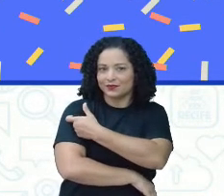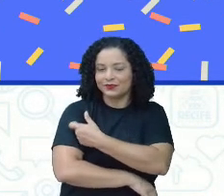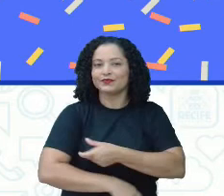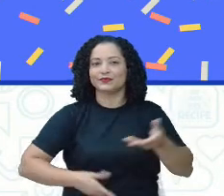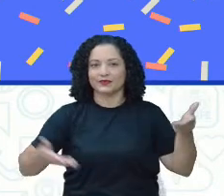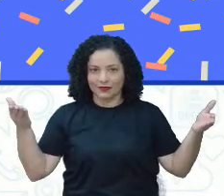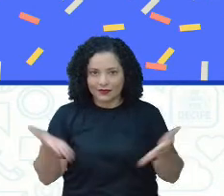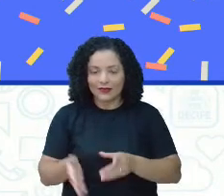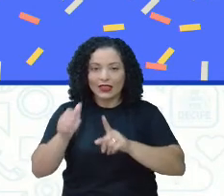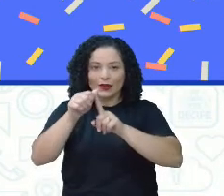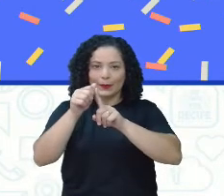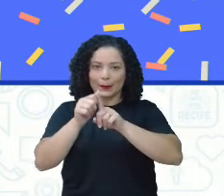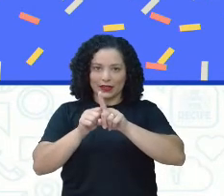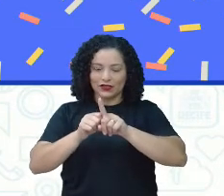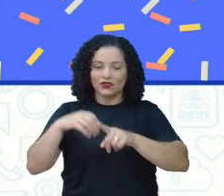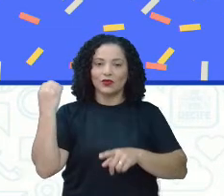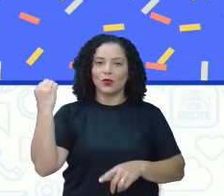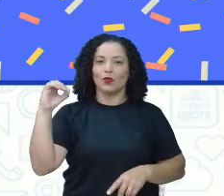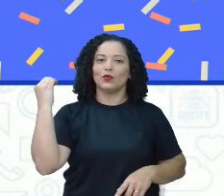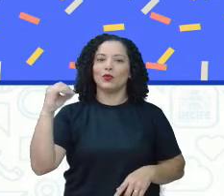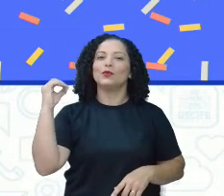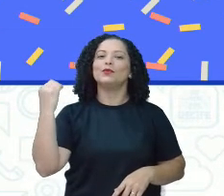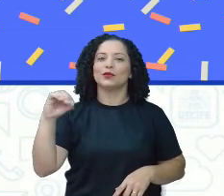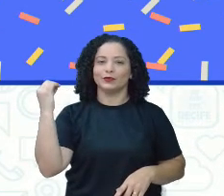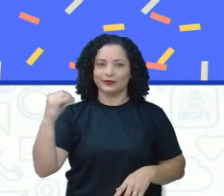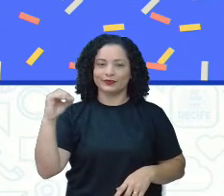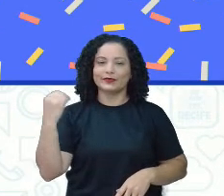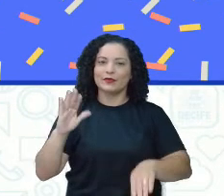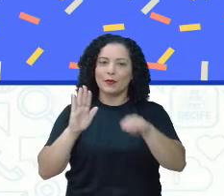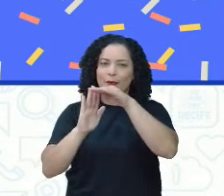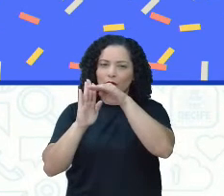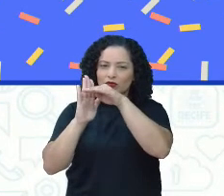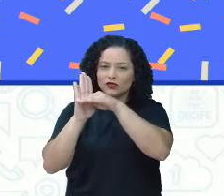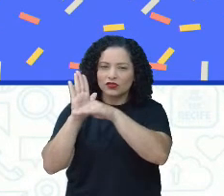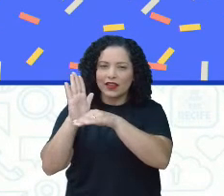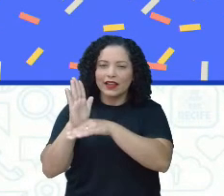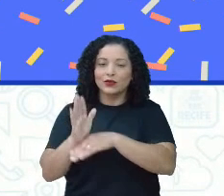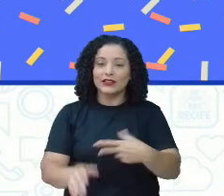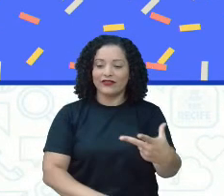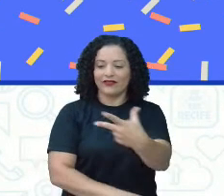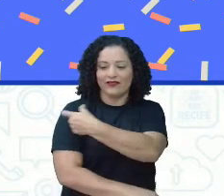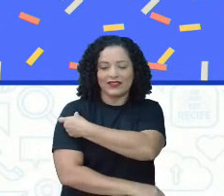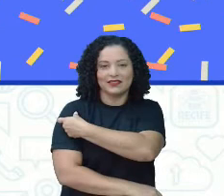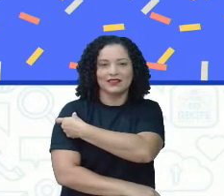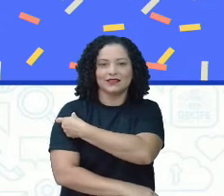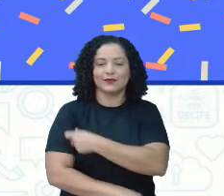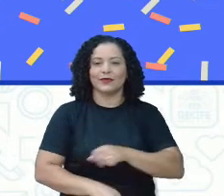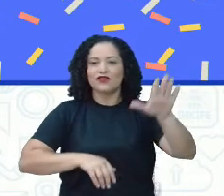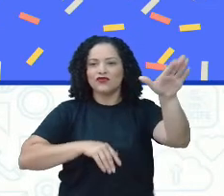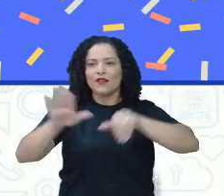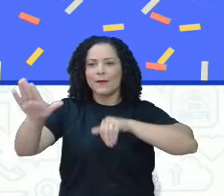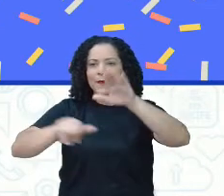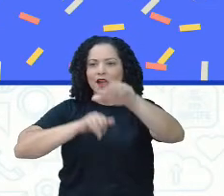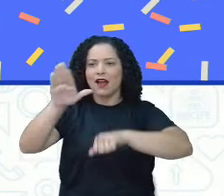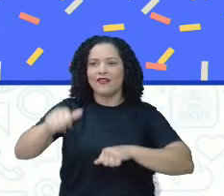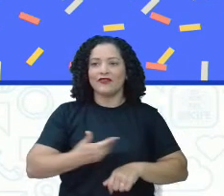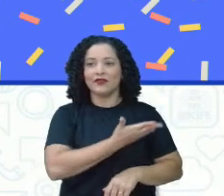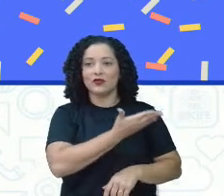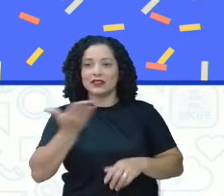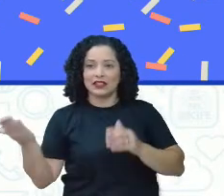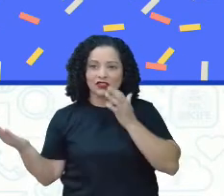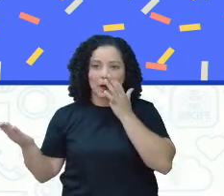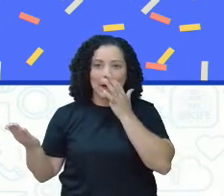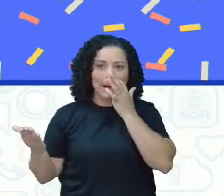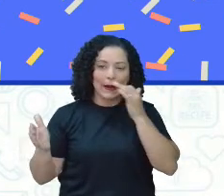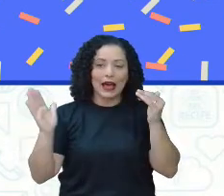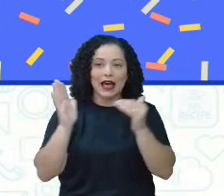olha. A campanha nacional de multivacinação está convidando todos vocês, das crianças até